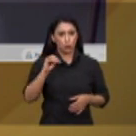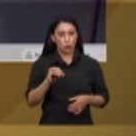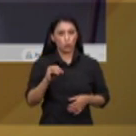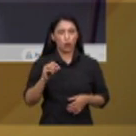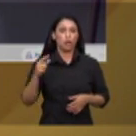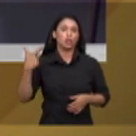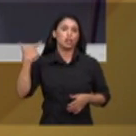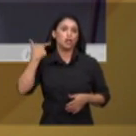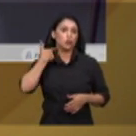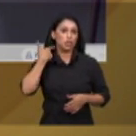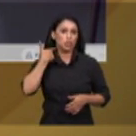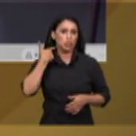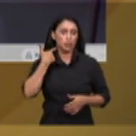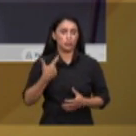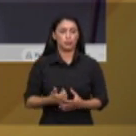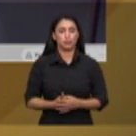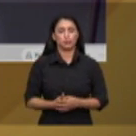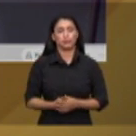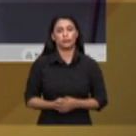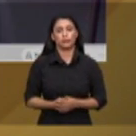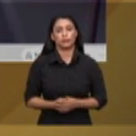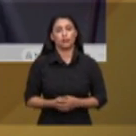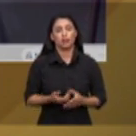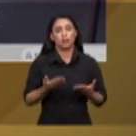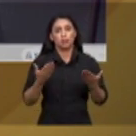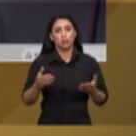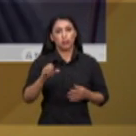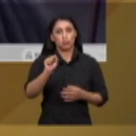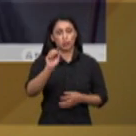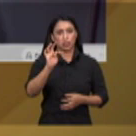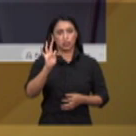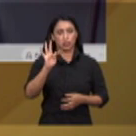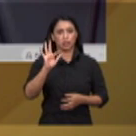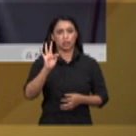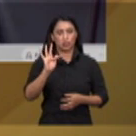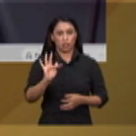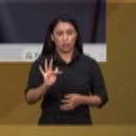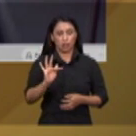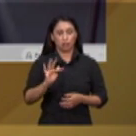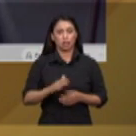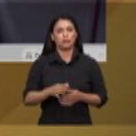a nossa Suprema Corte tem decidido